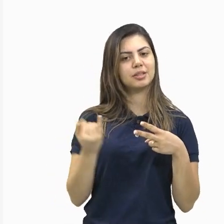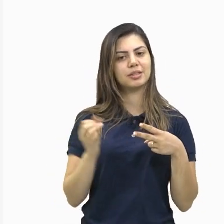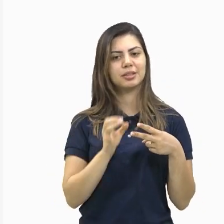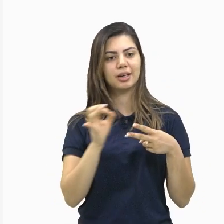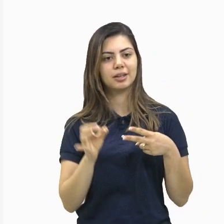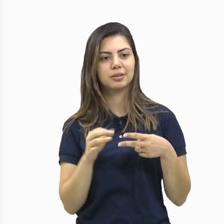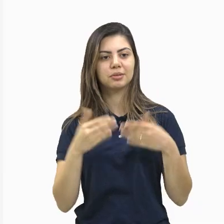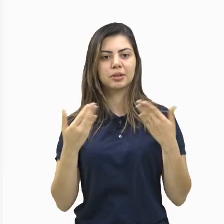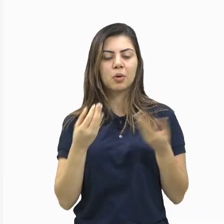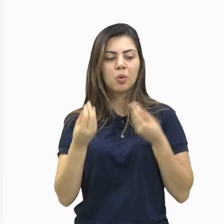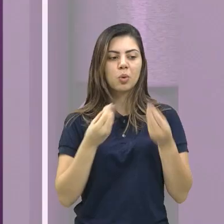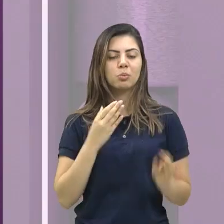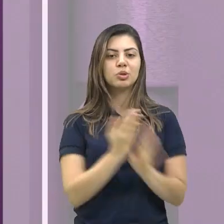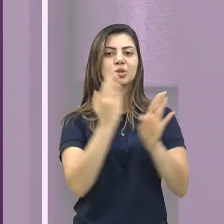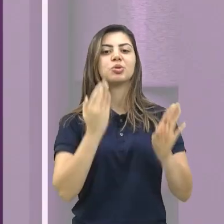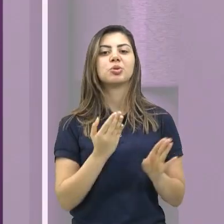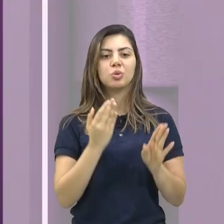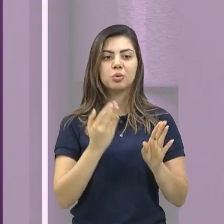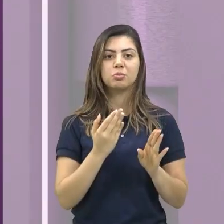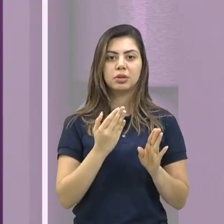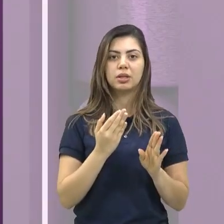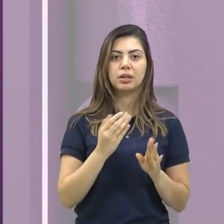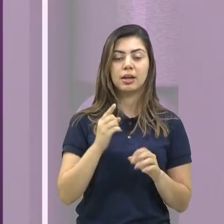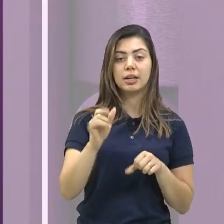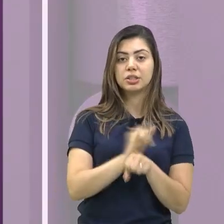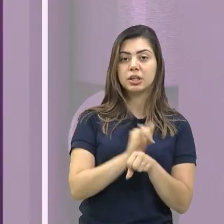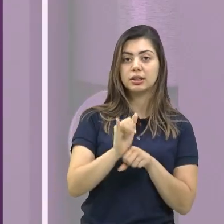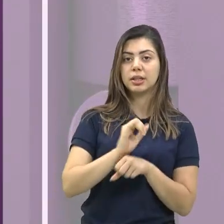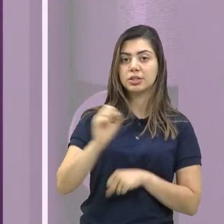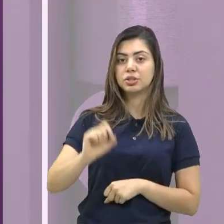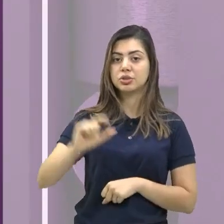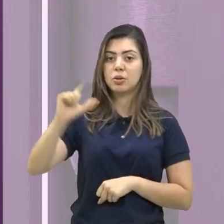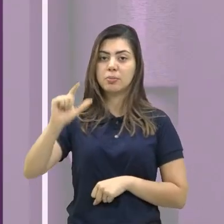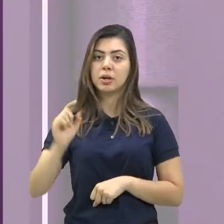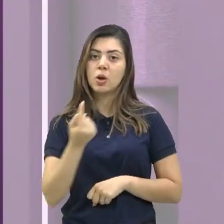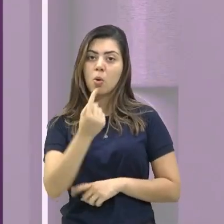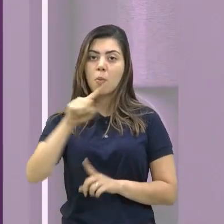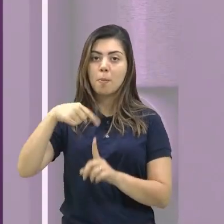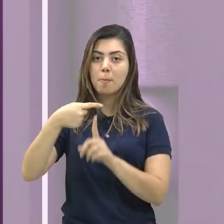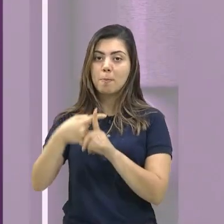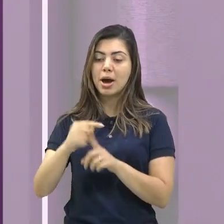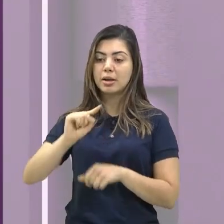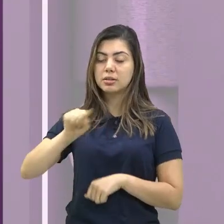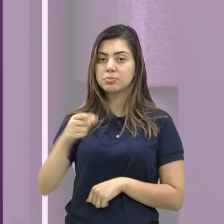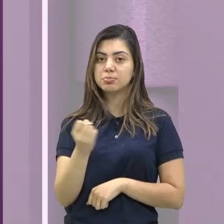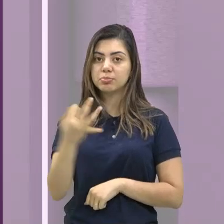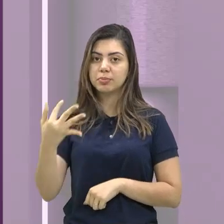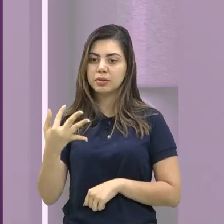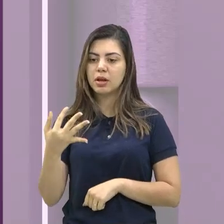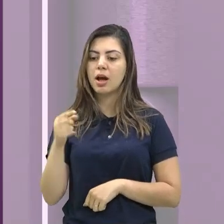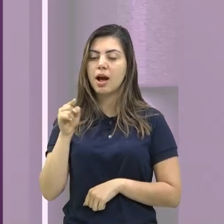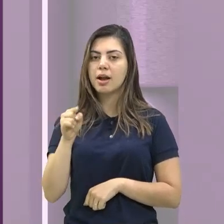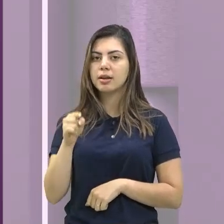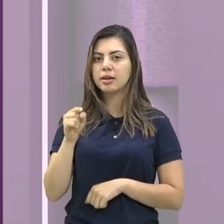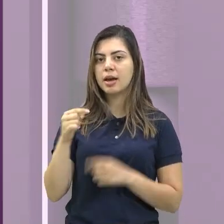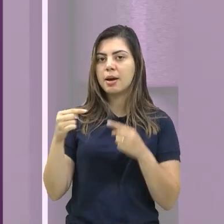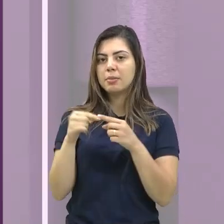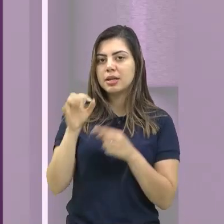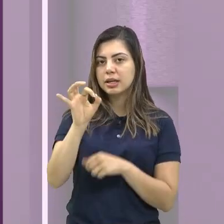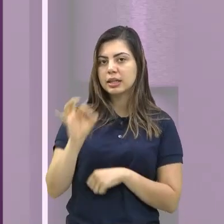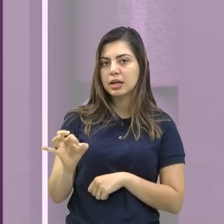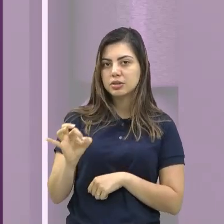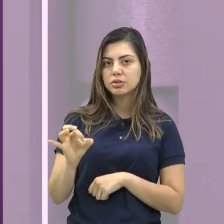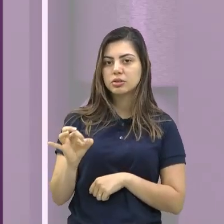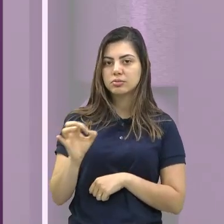Como identificarmos o fator de aumento, que a gente pega 1 e soma a taxa que está sendo solicitada, né? O aumento que está sendo